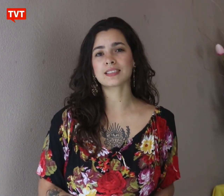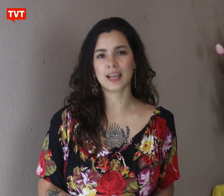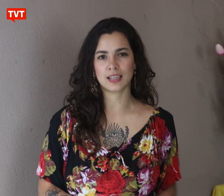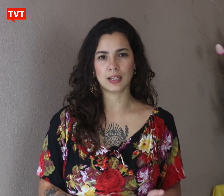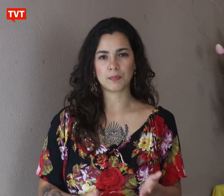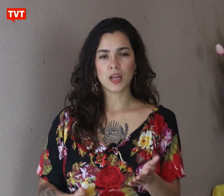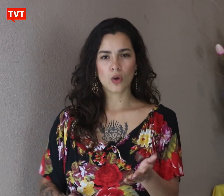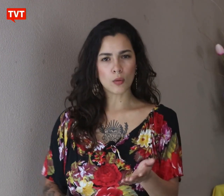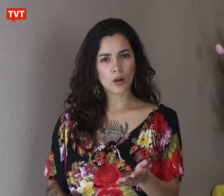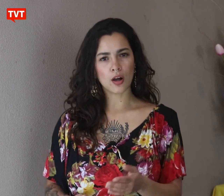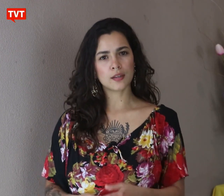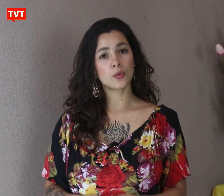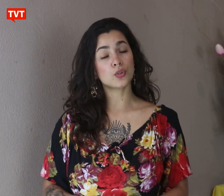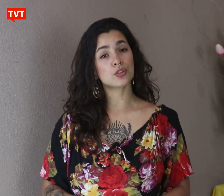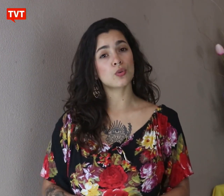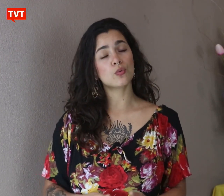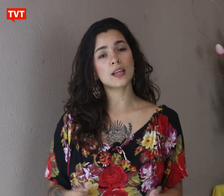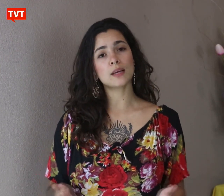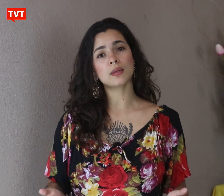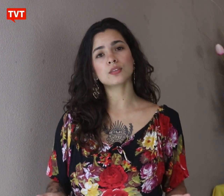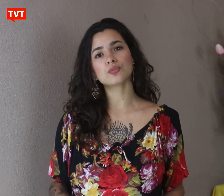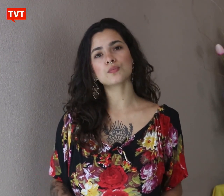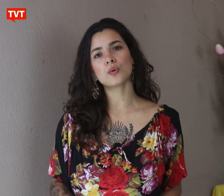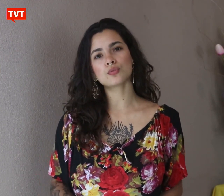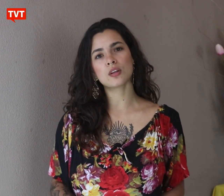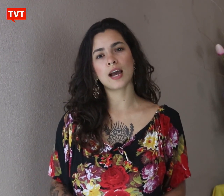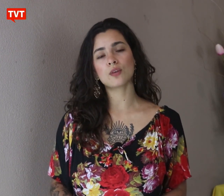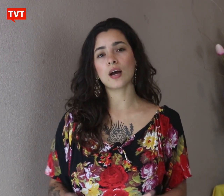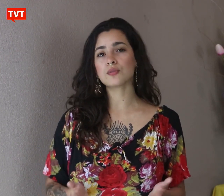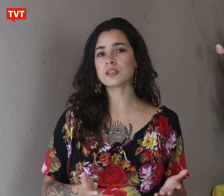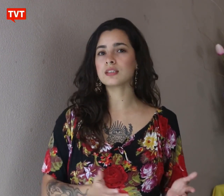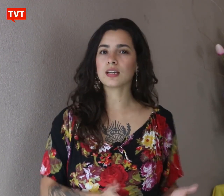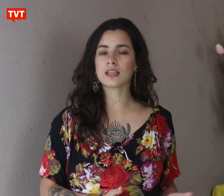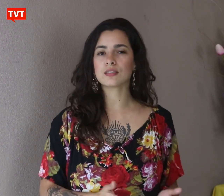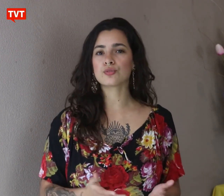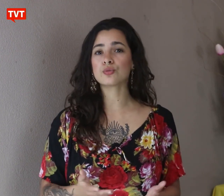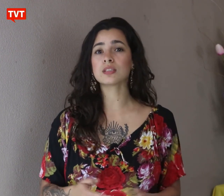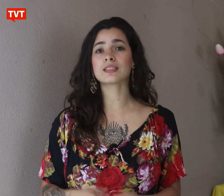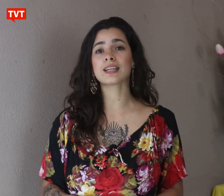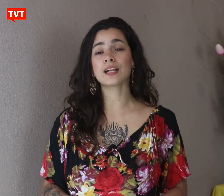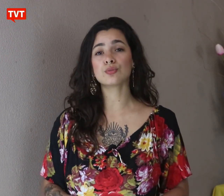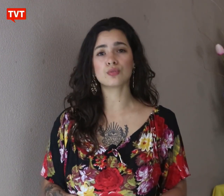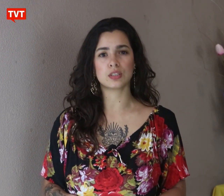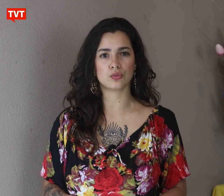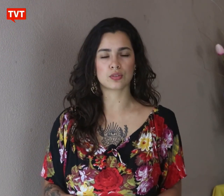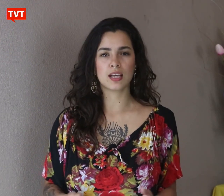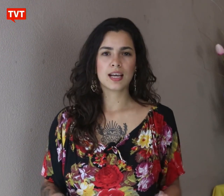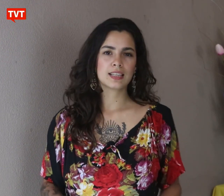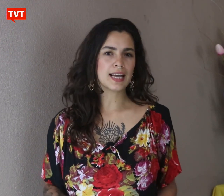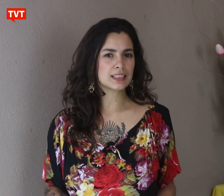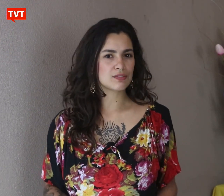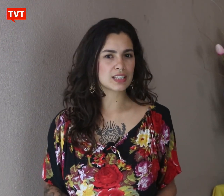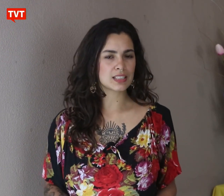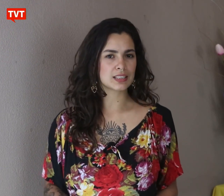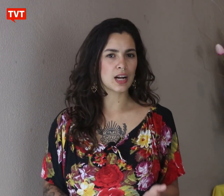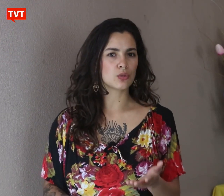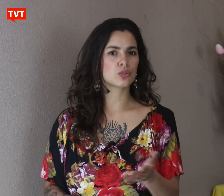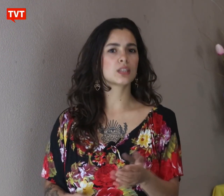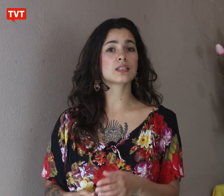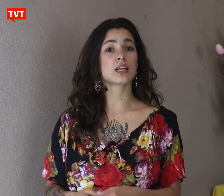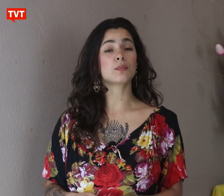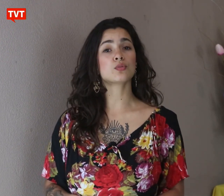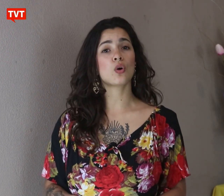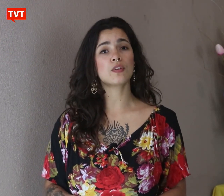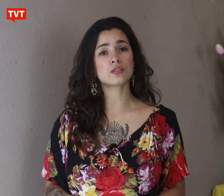econômica externa, como ocorre hoje com o alinhamento de Bolsonaro aos interesses dos Estados Unidos. Na entrevista